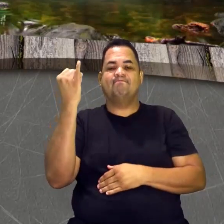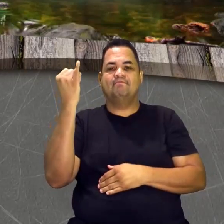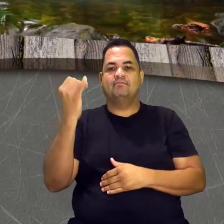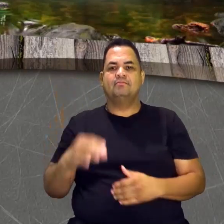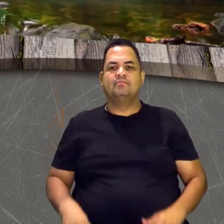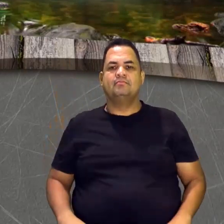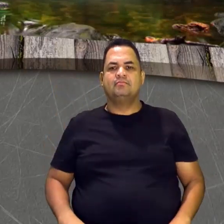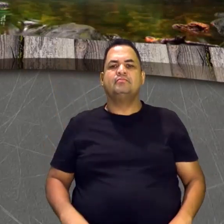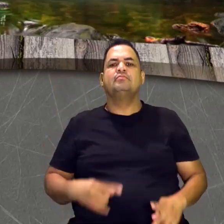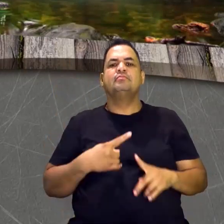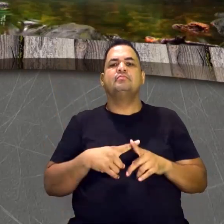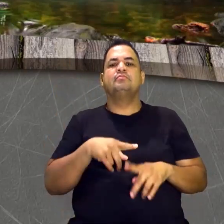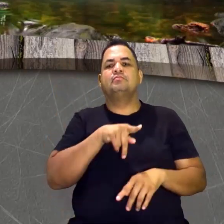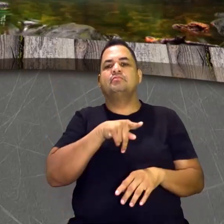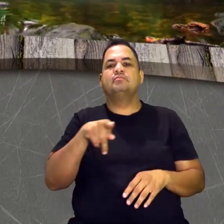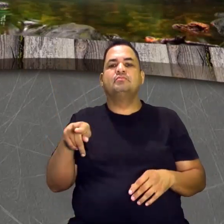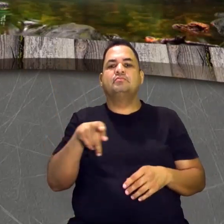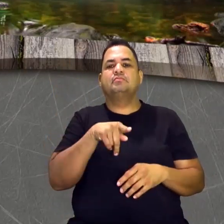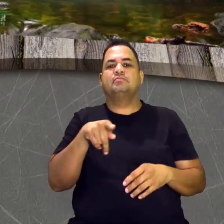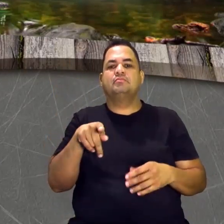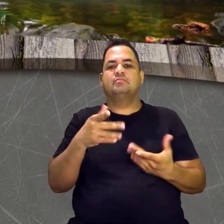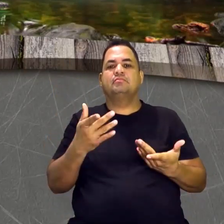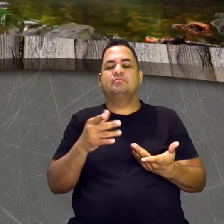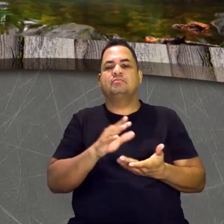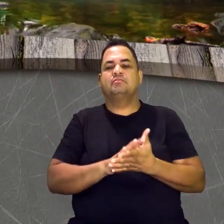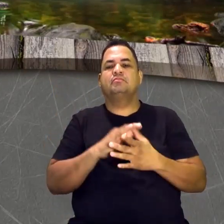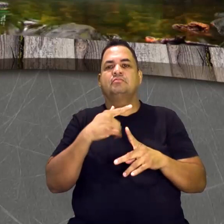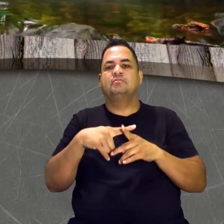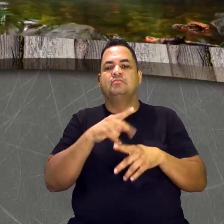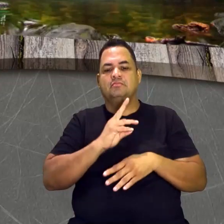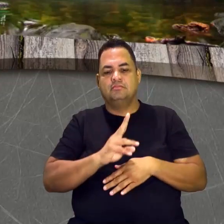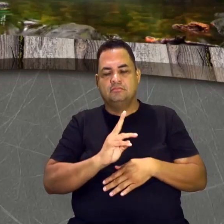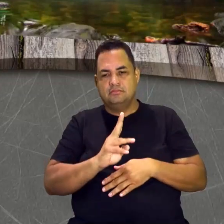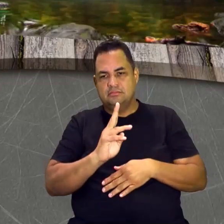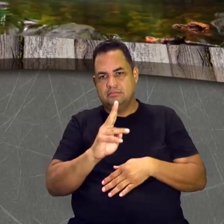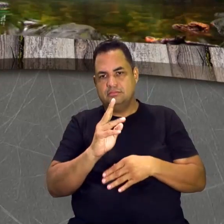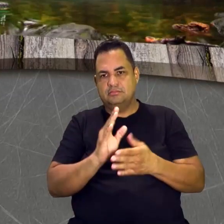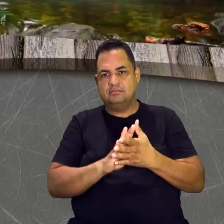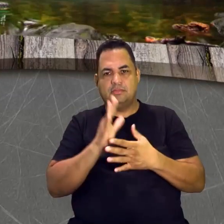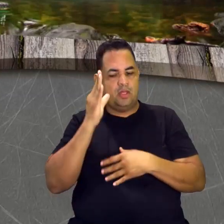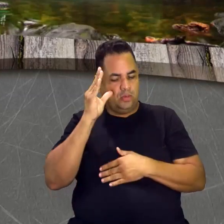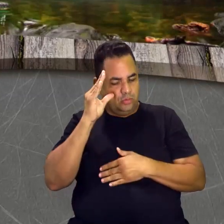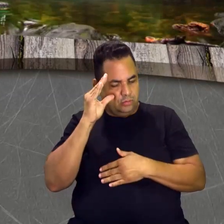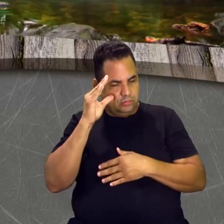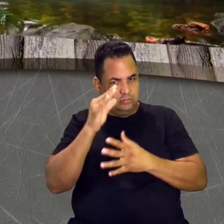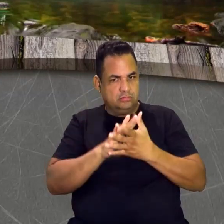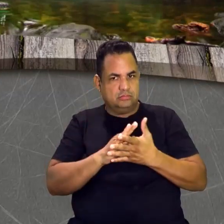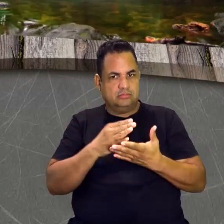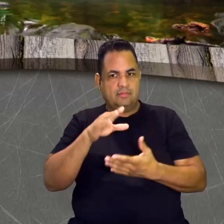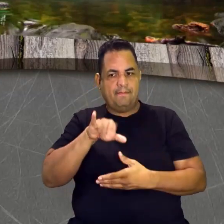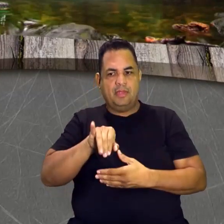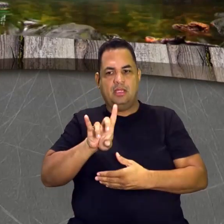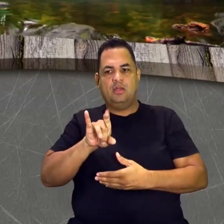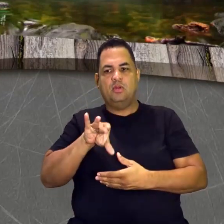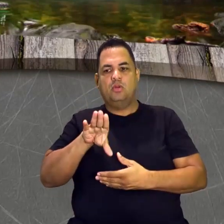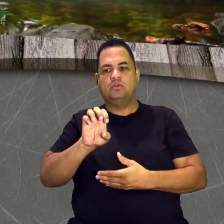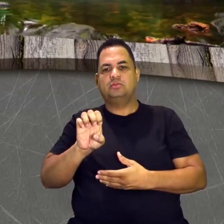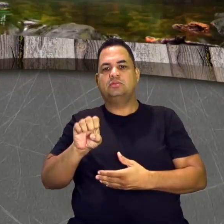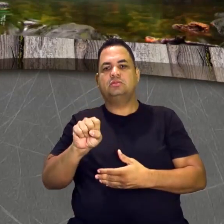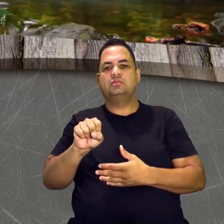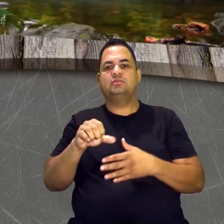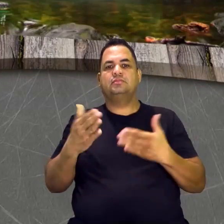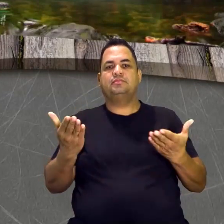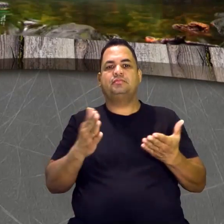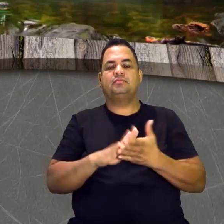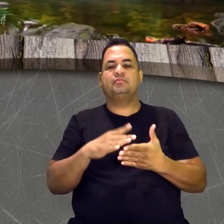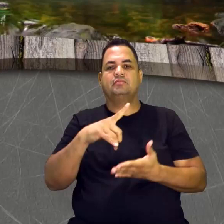Importantíssimo. Por quê, professora? Porque a partir desse processo, tá curioso? Meiose. É a partir desse